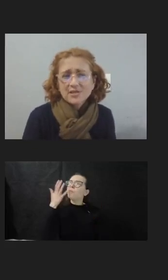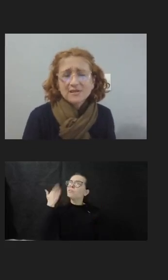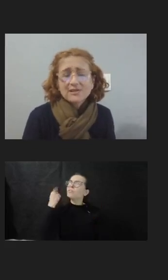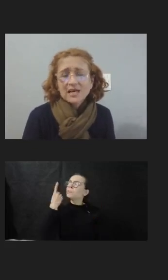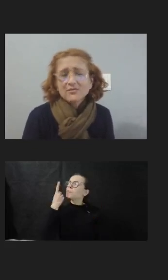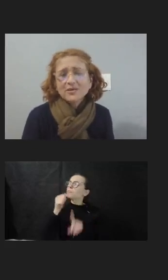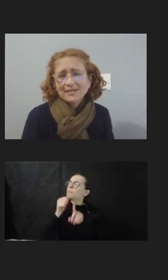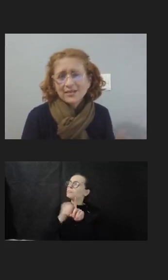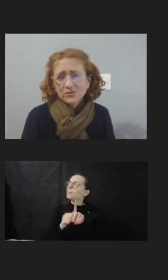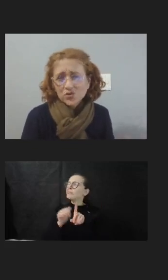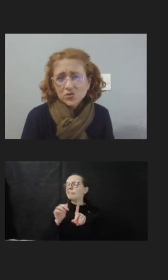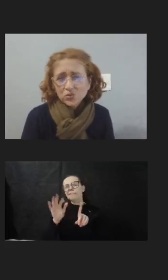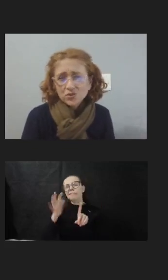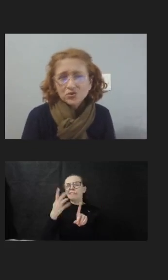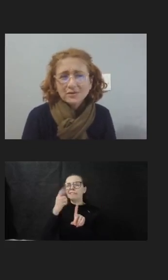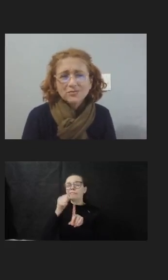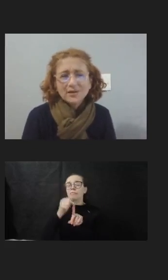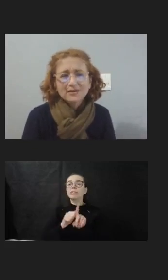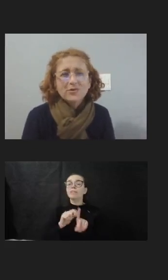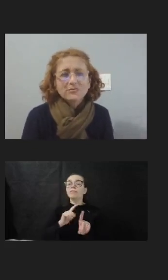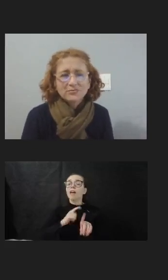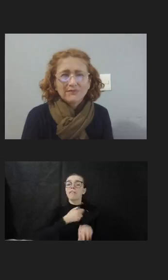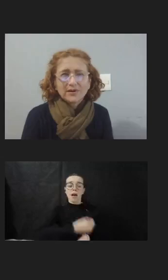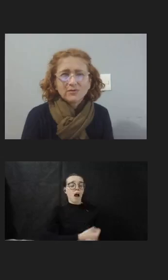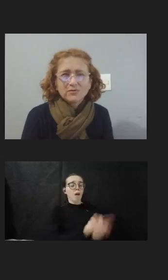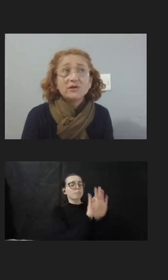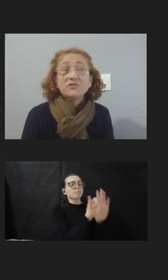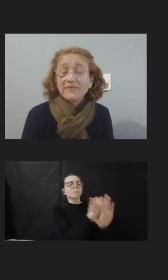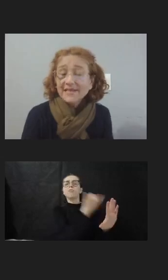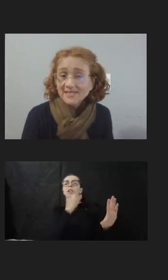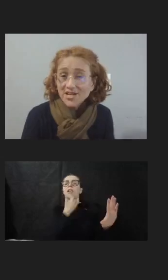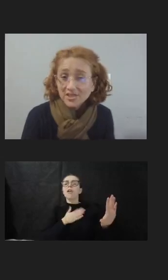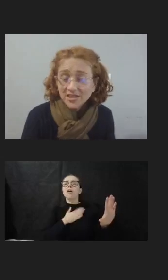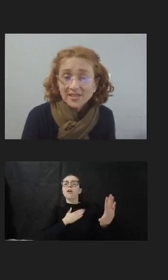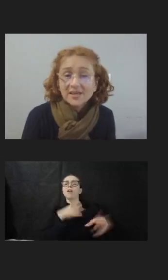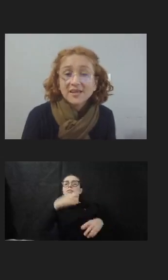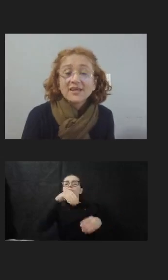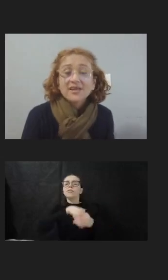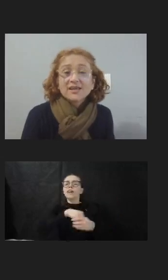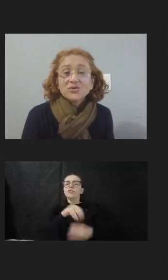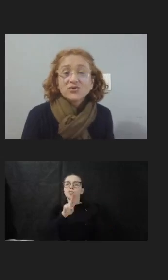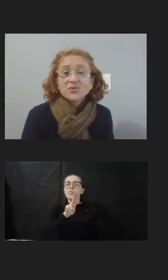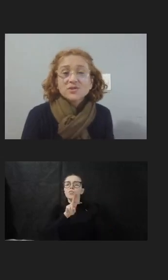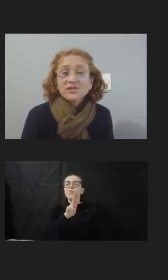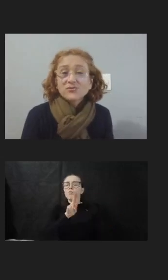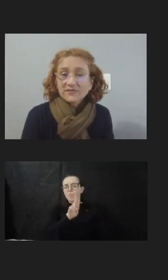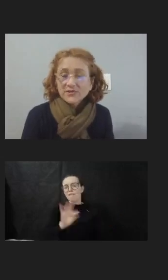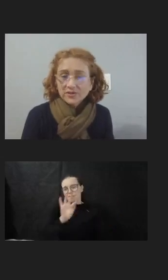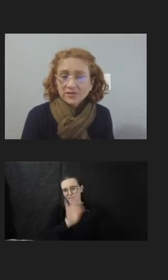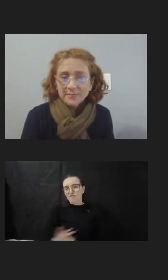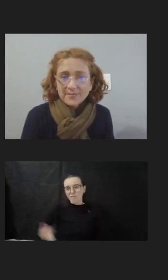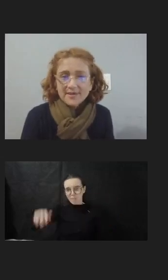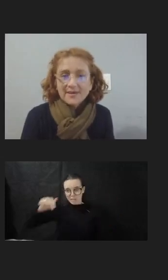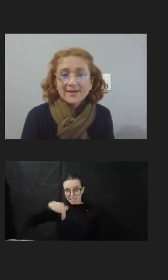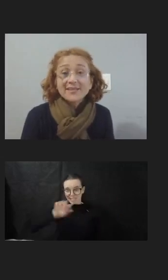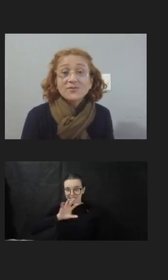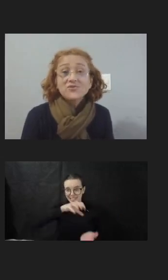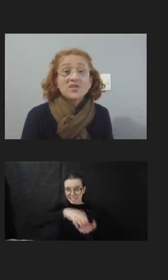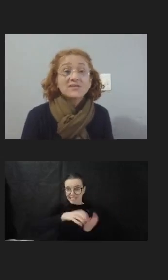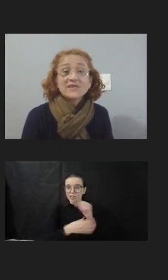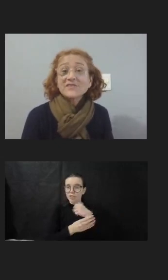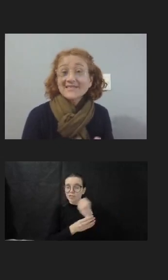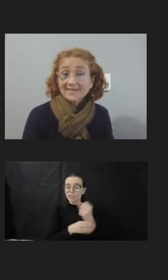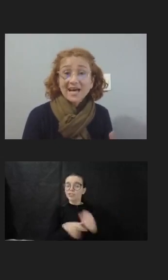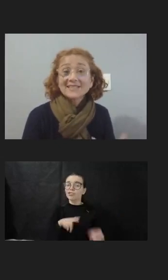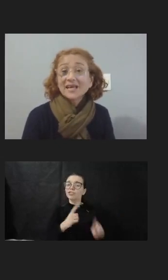acho, que estavam atendendo um surdo numa universidade aqui no centro de fisioterapia e não